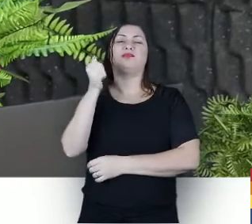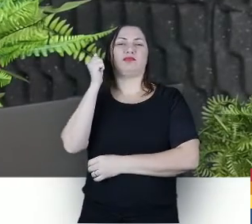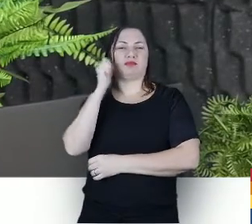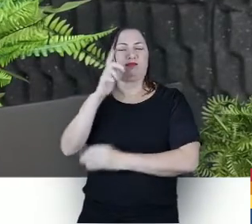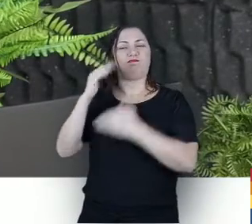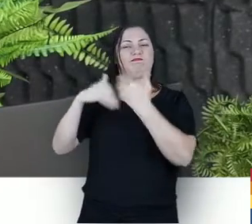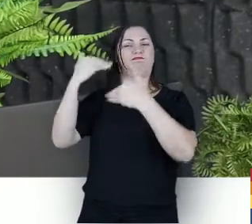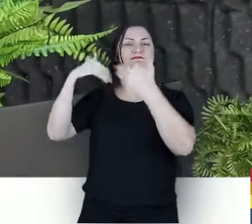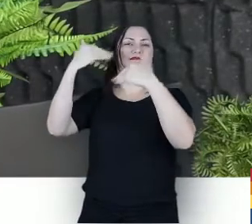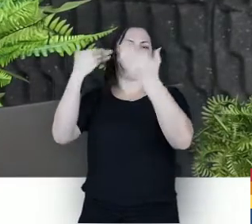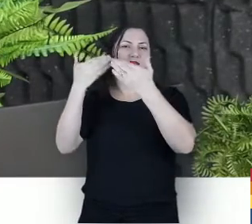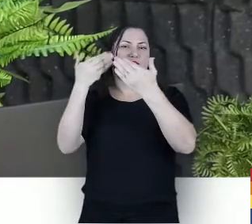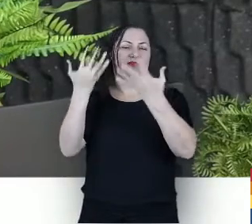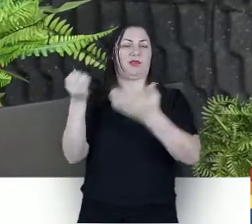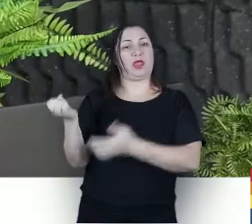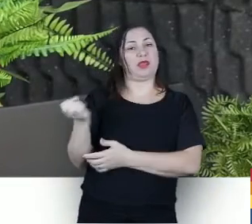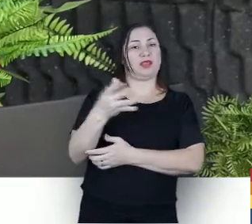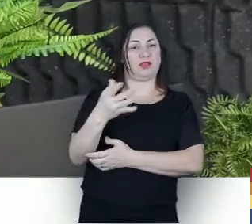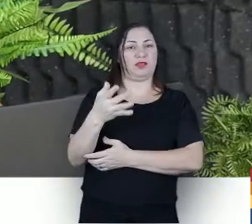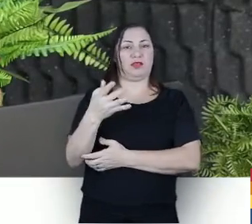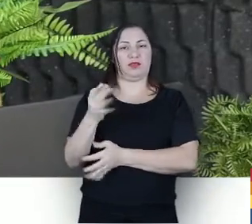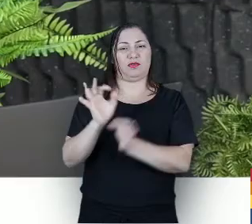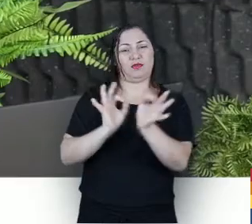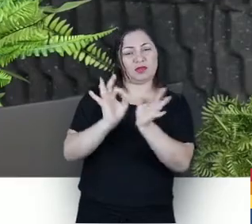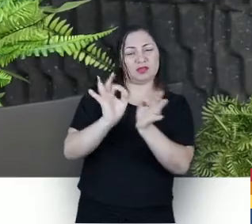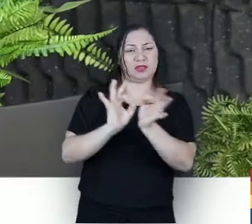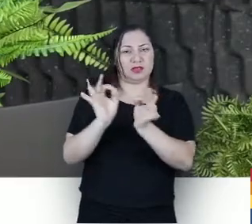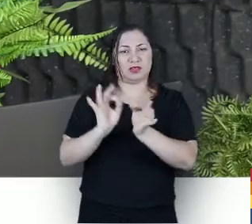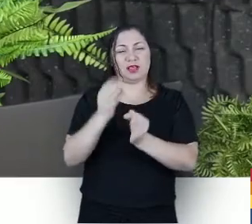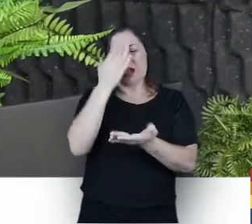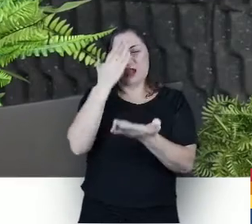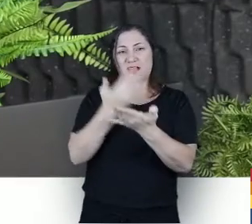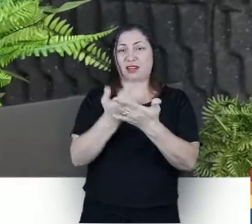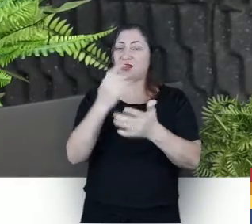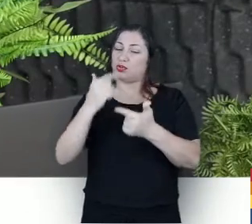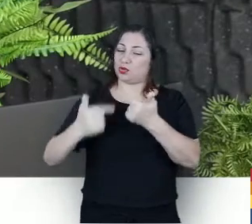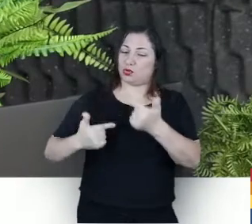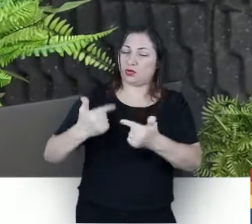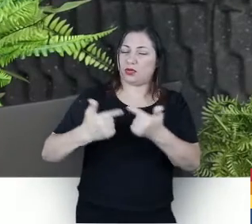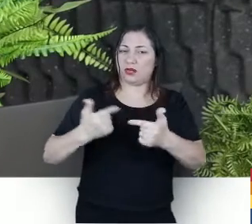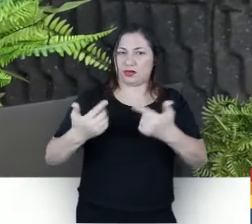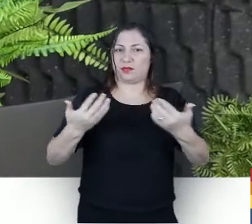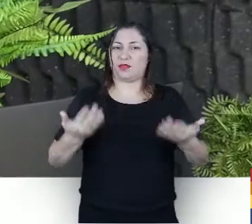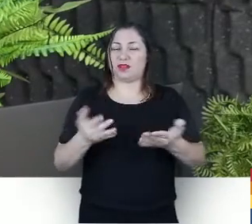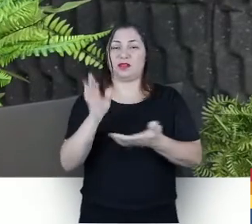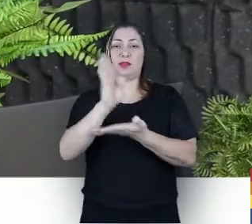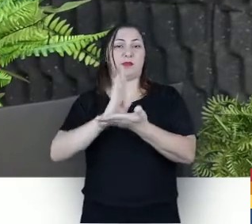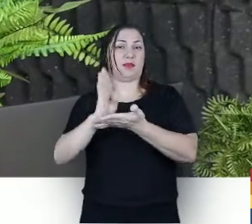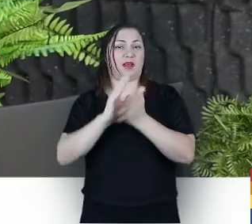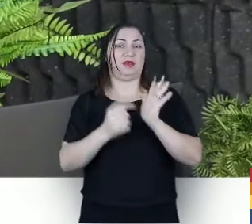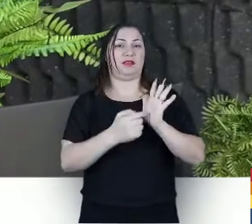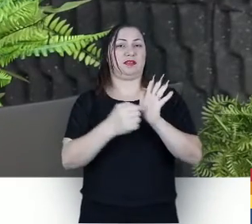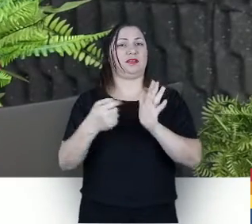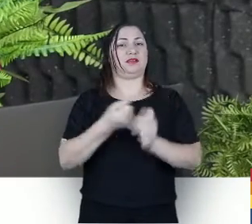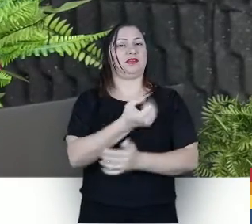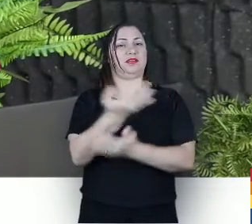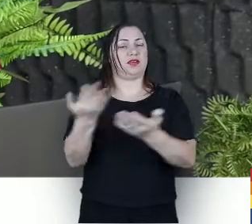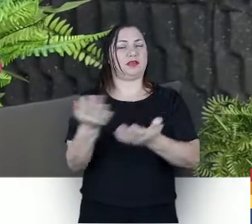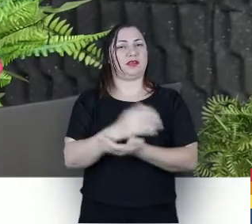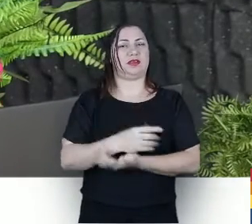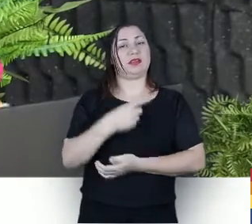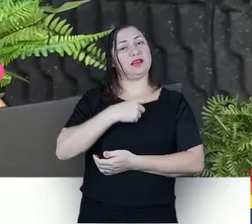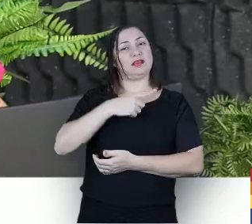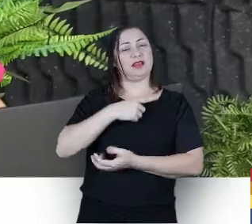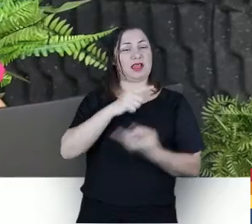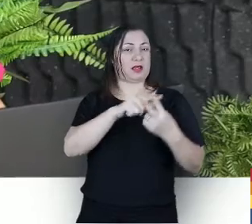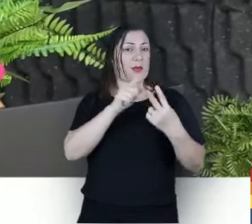acredita, após todo esse trabalho de escrita, esse processo de implementação, a gente acredita que a educação do Maranhão só tem a ganhar com